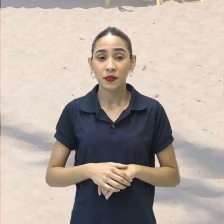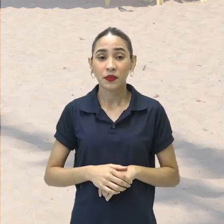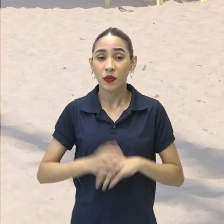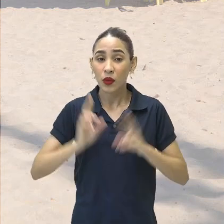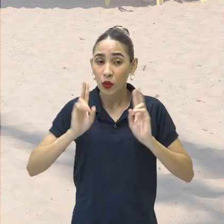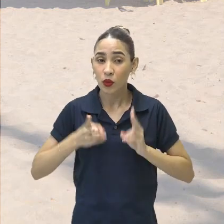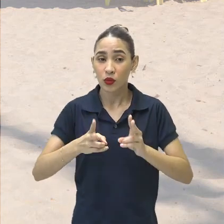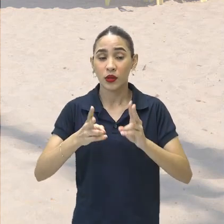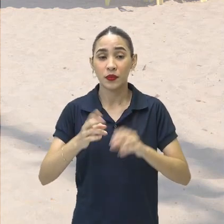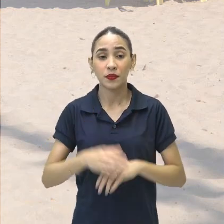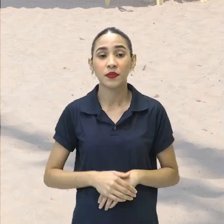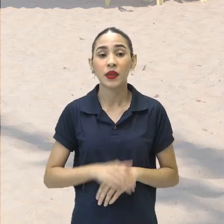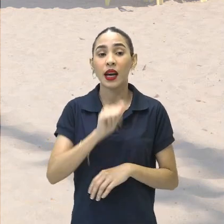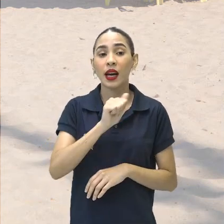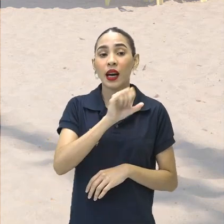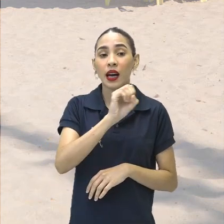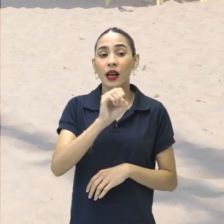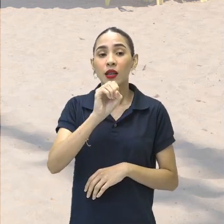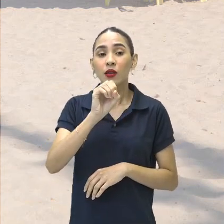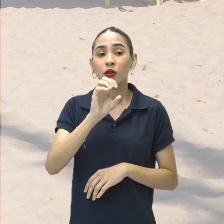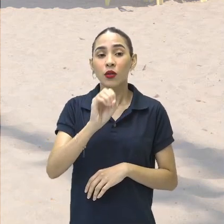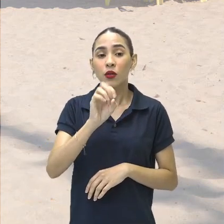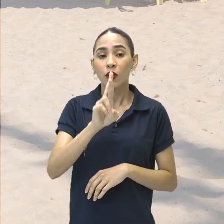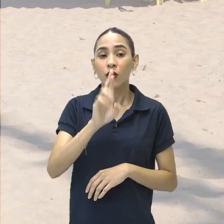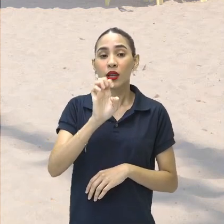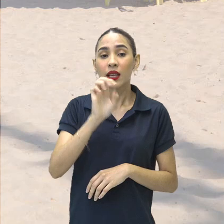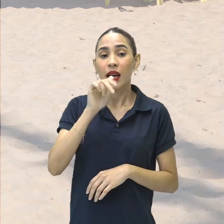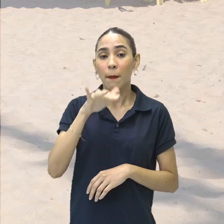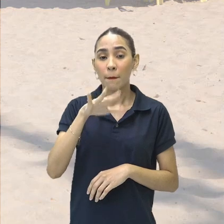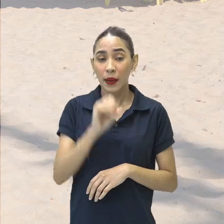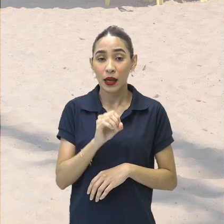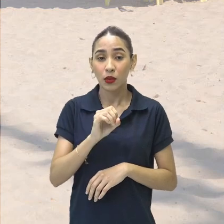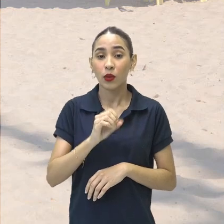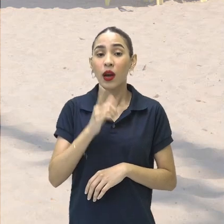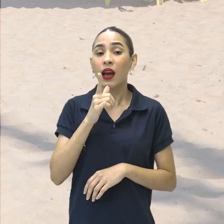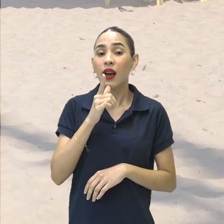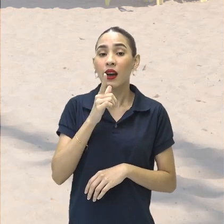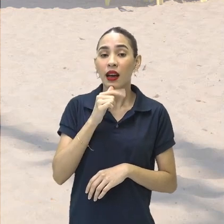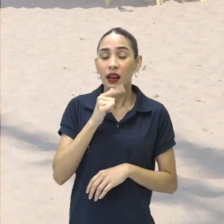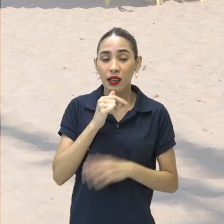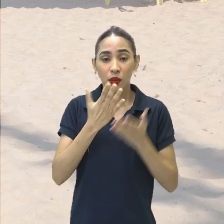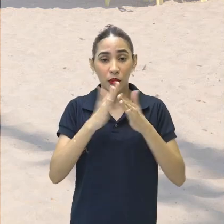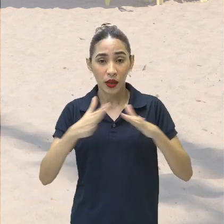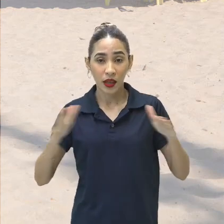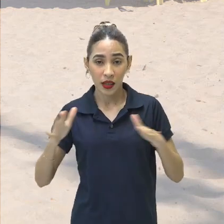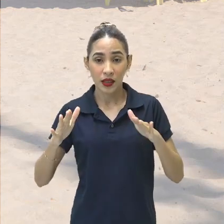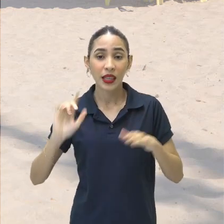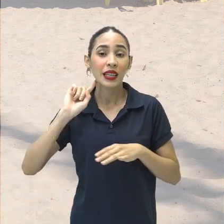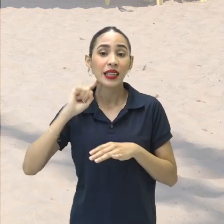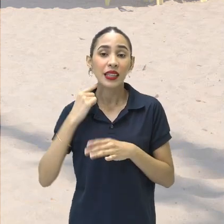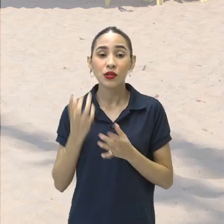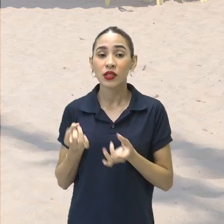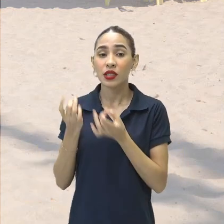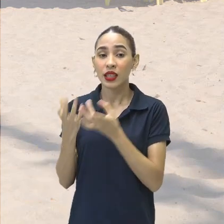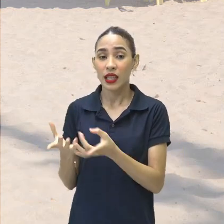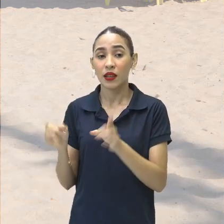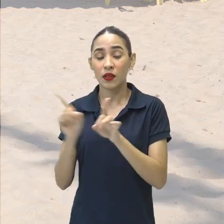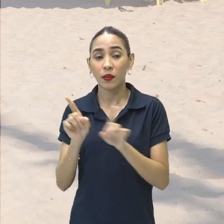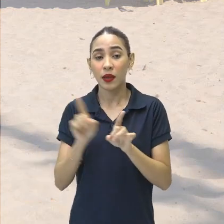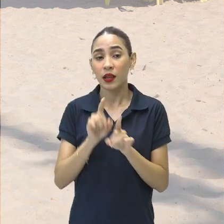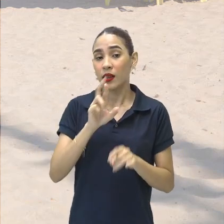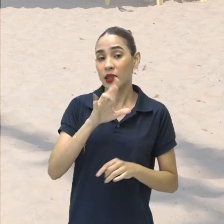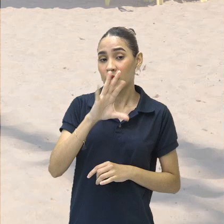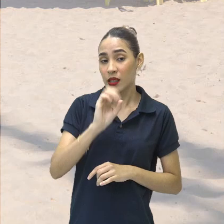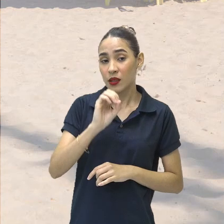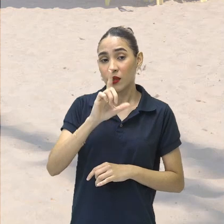dar adiantamento. Aí nós temos o assoreamento de rios e lagos. O lixo descartado também em